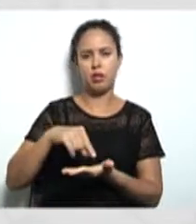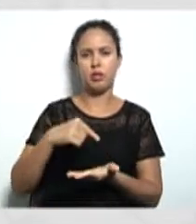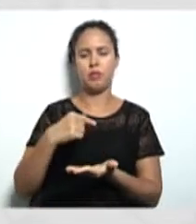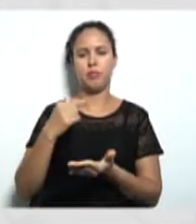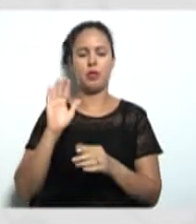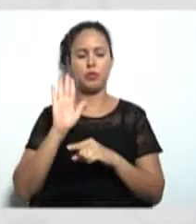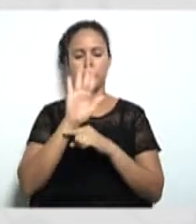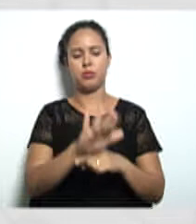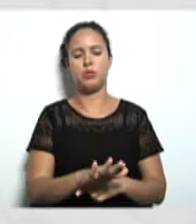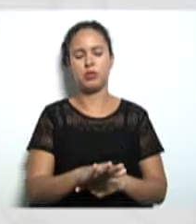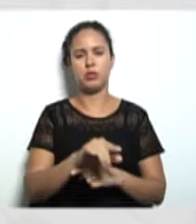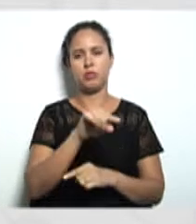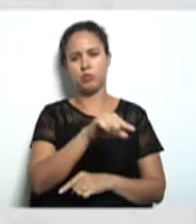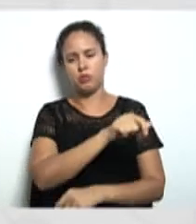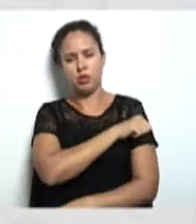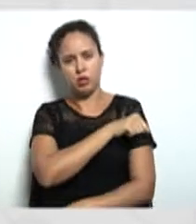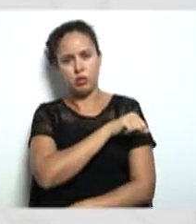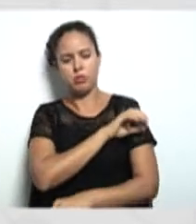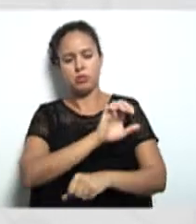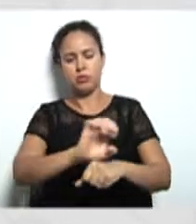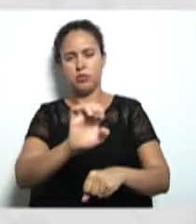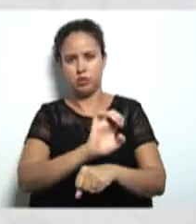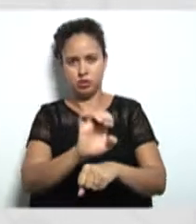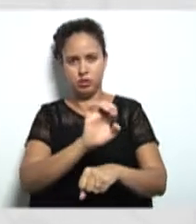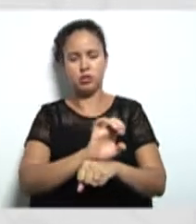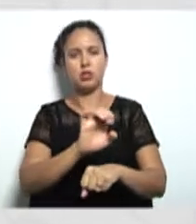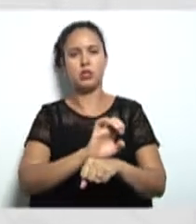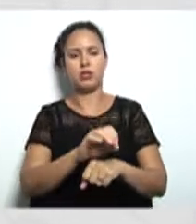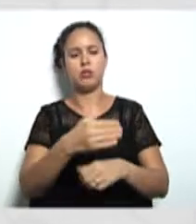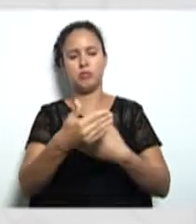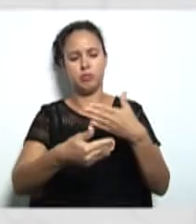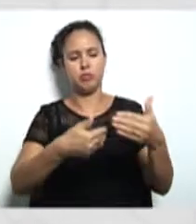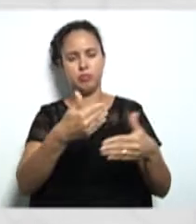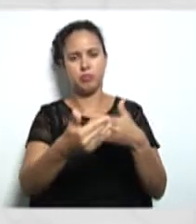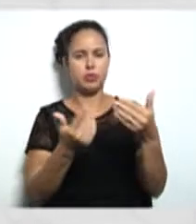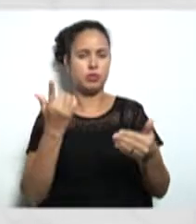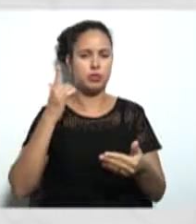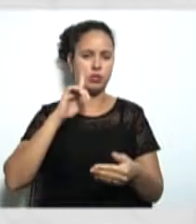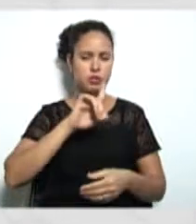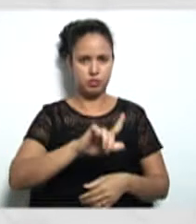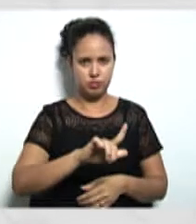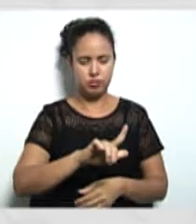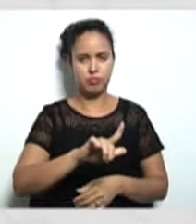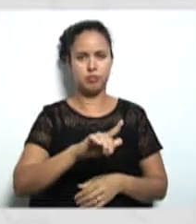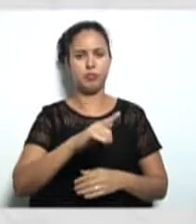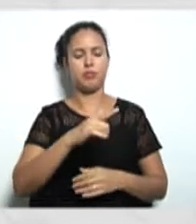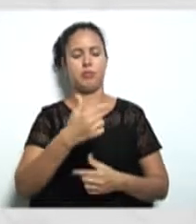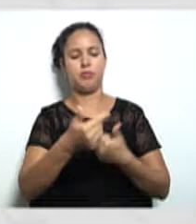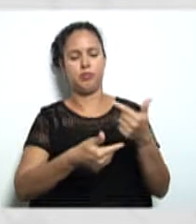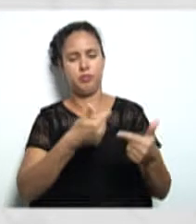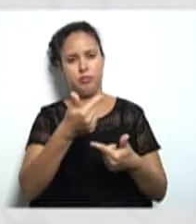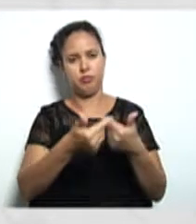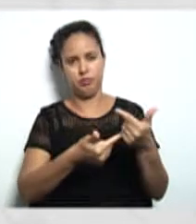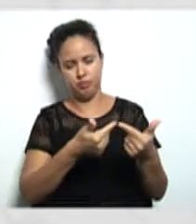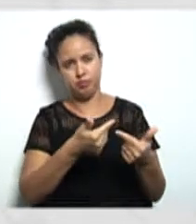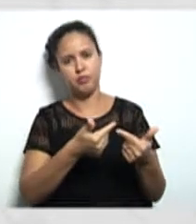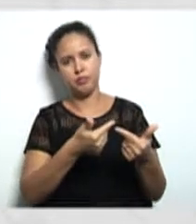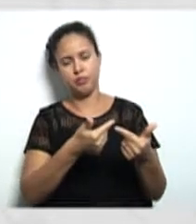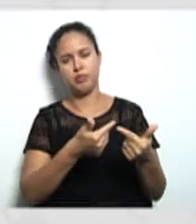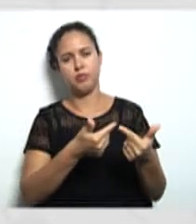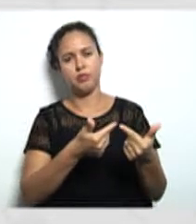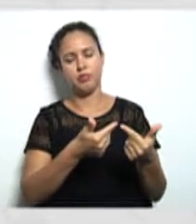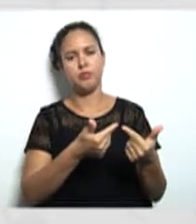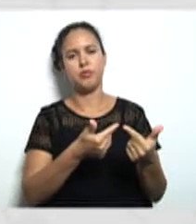preparação para o trabalho produtivo de educandos que estejam frequentando o ensino regular em instituições de